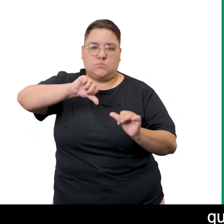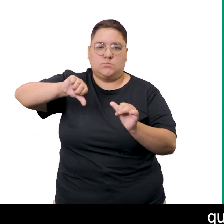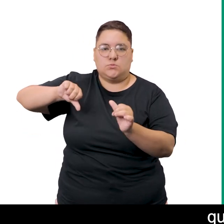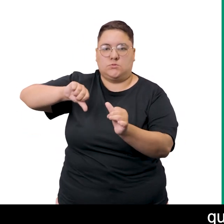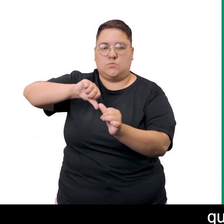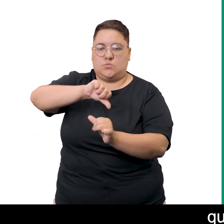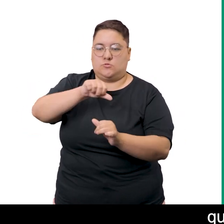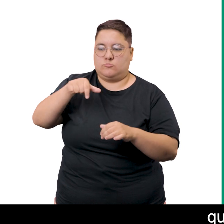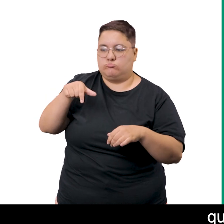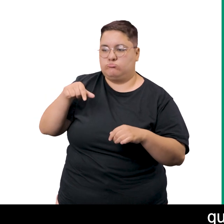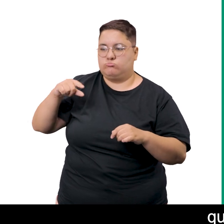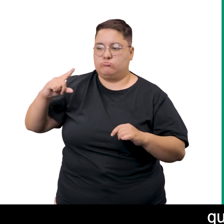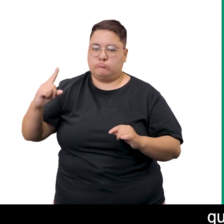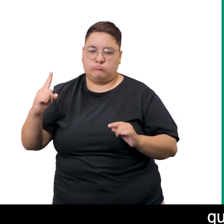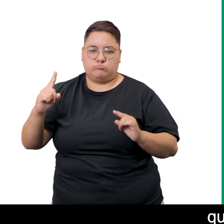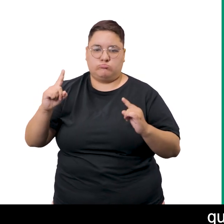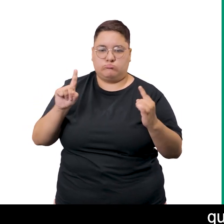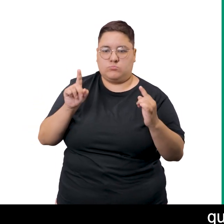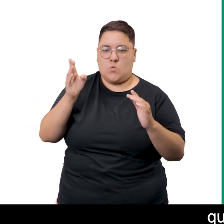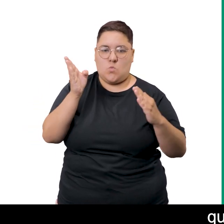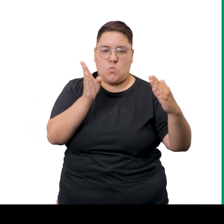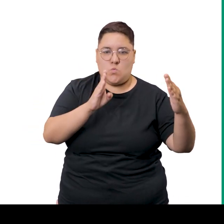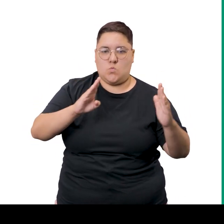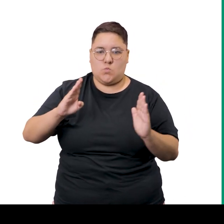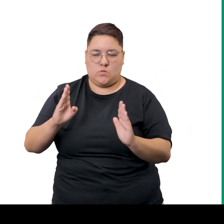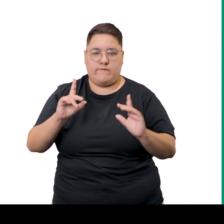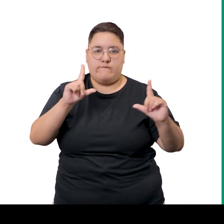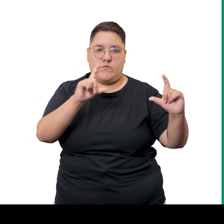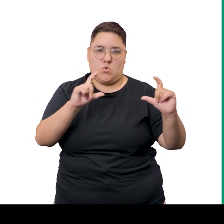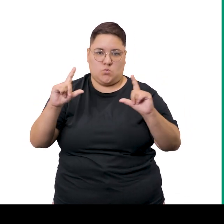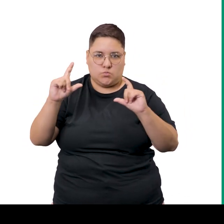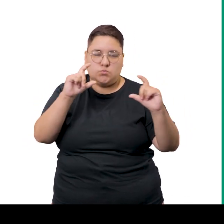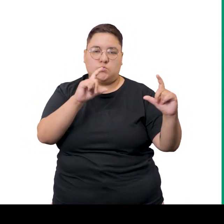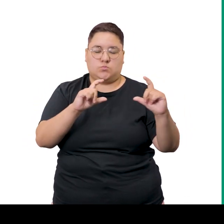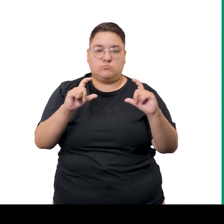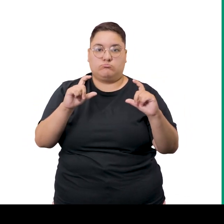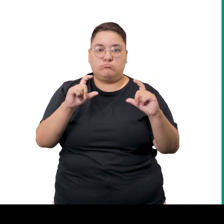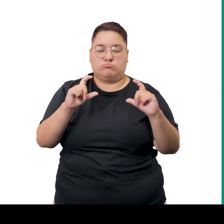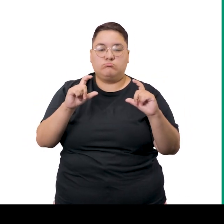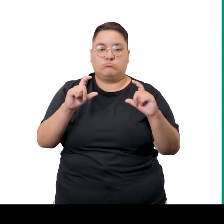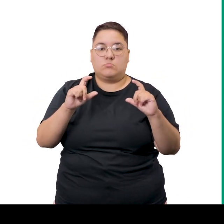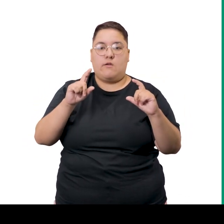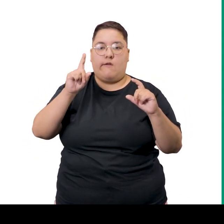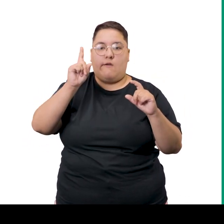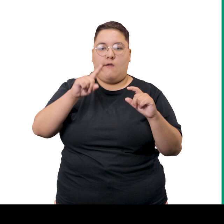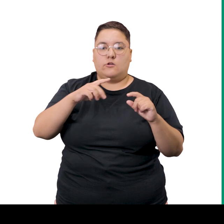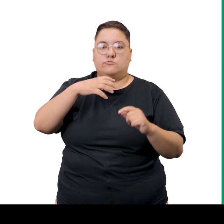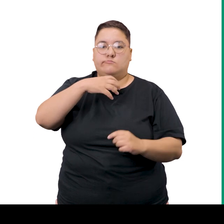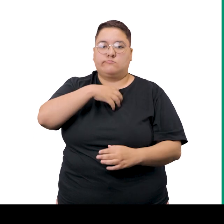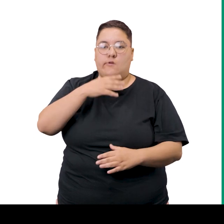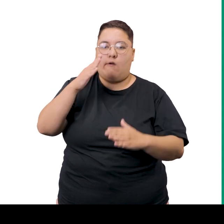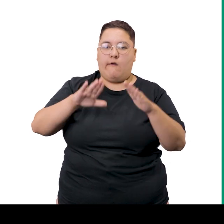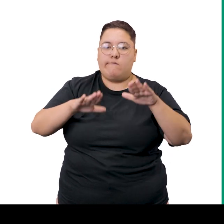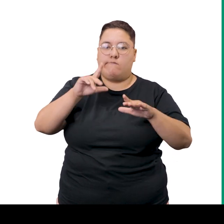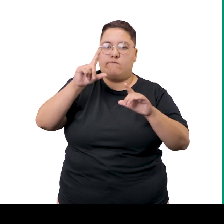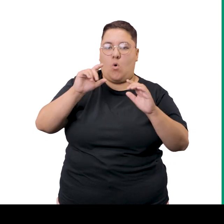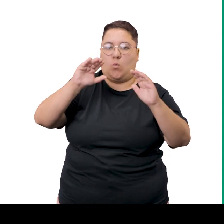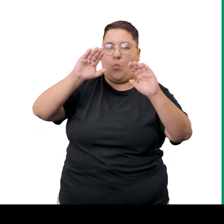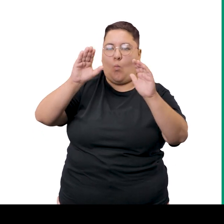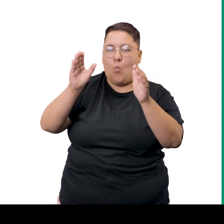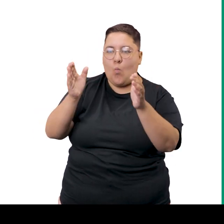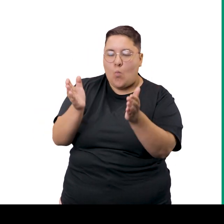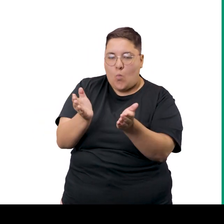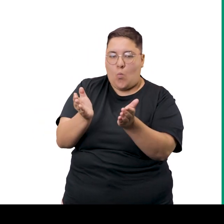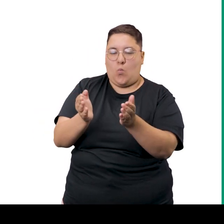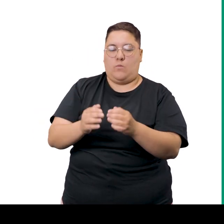as diagonais e curvas do campo fotográfico, aspecto reforçado pelo formato ovalado de algumas fotografias.